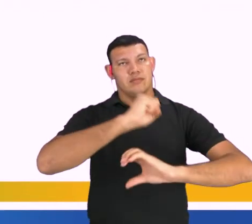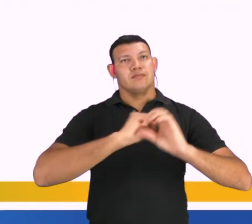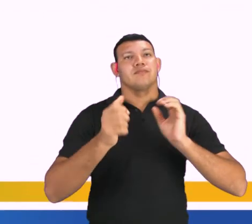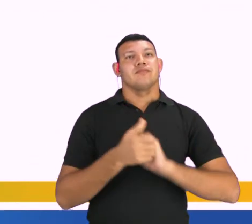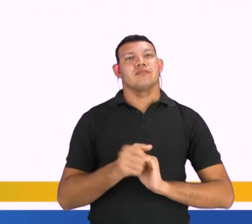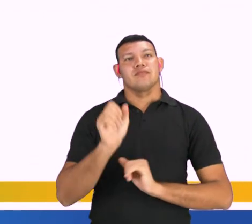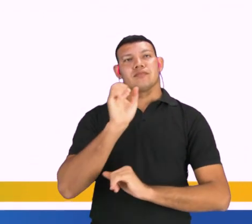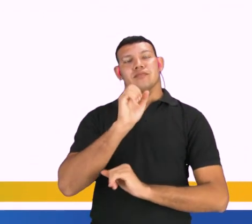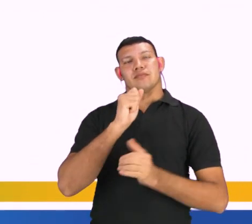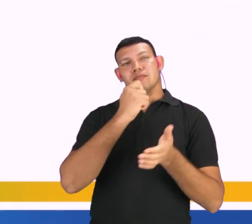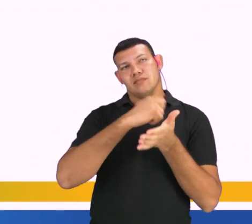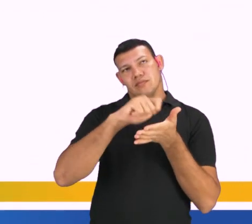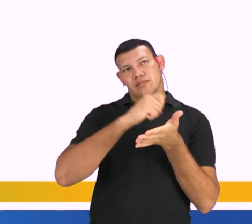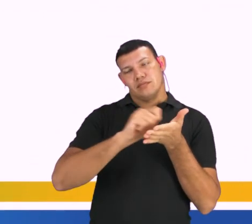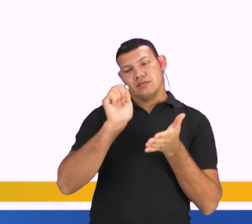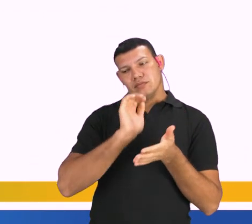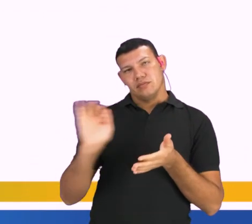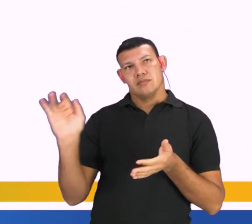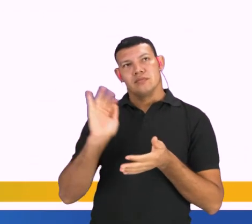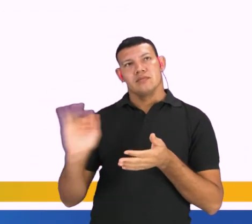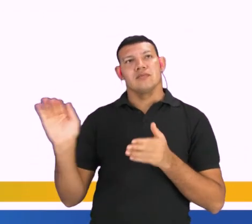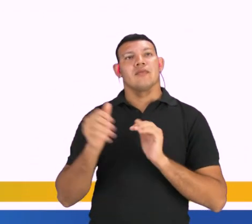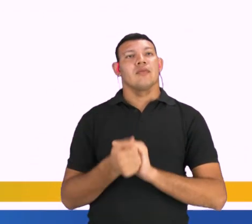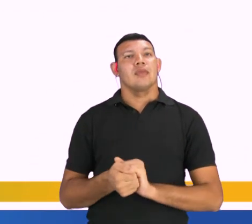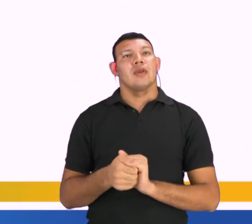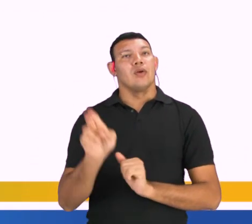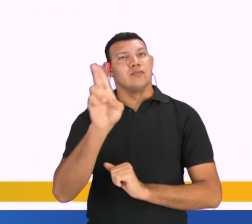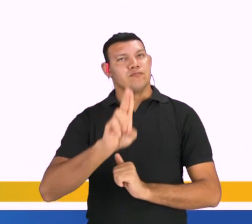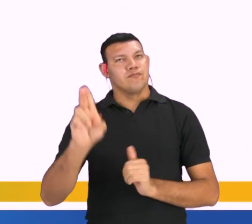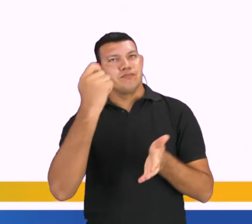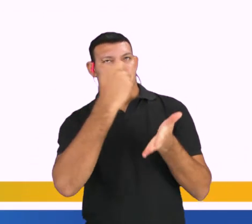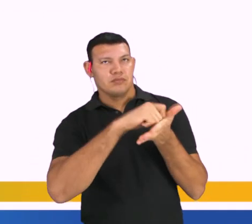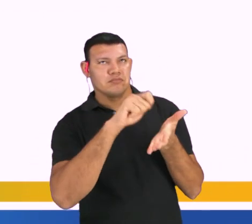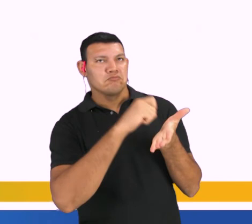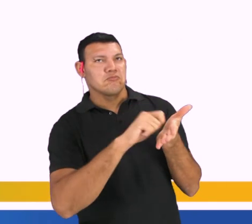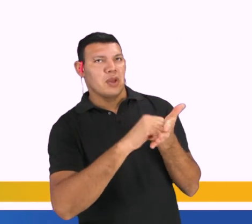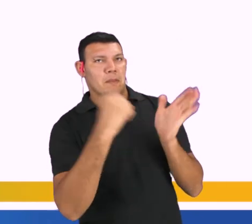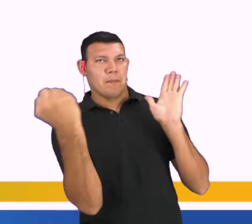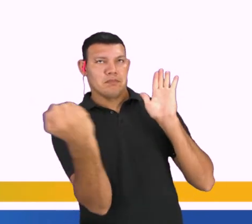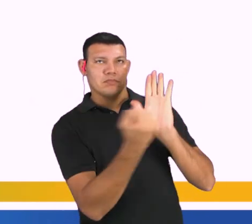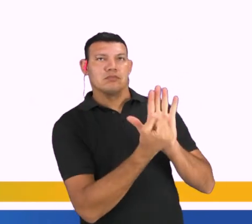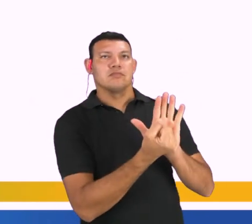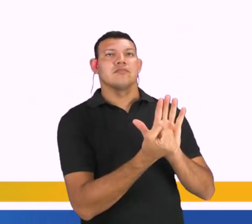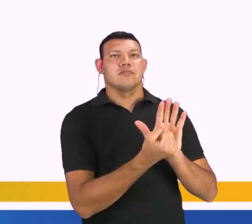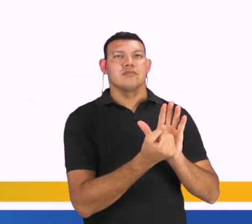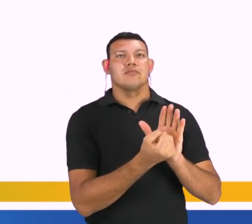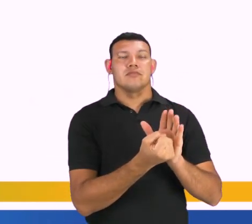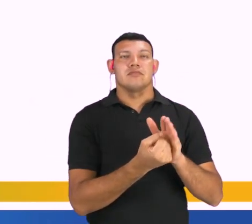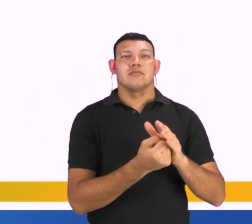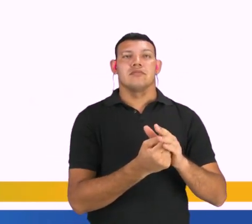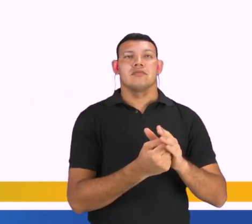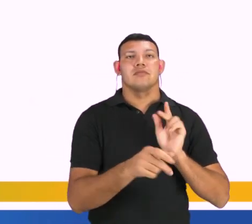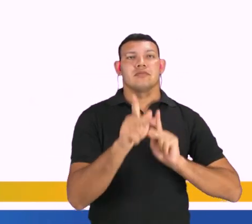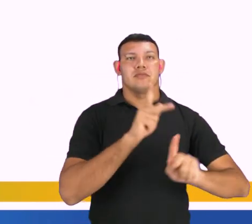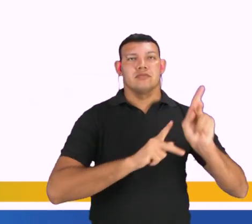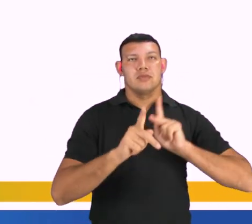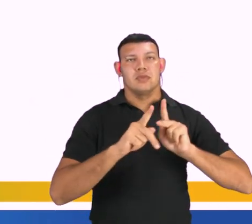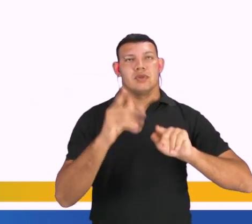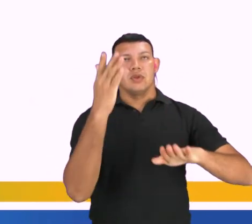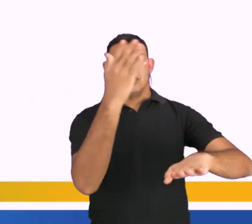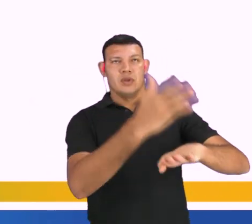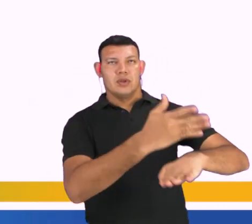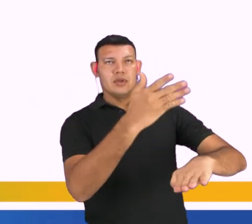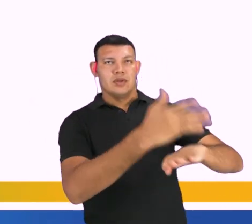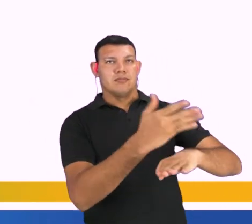Escrita alfabética. O uso da escrita marcou a civilização moderna, principalmente a partir da invenção da imprensa